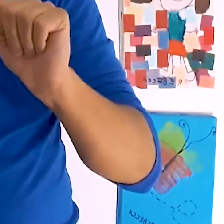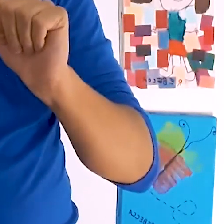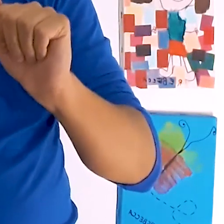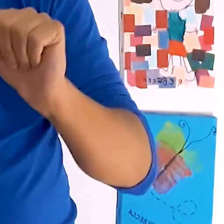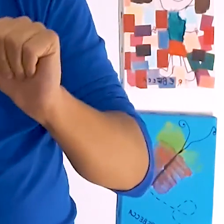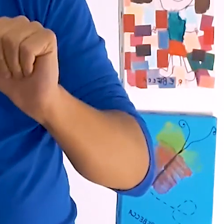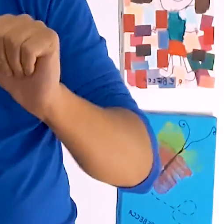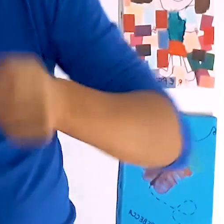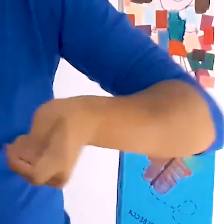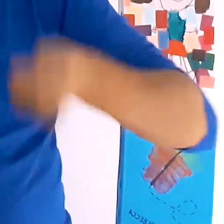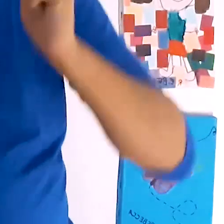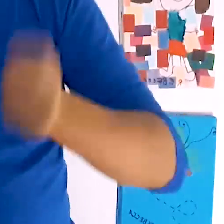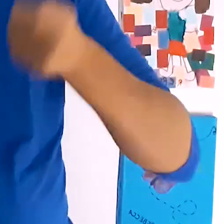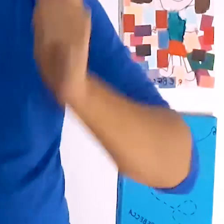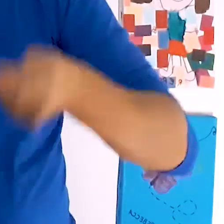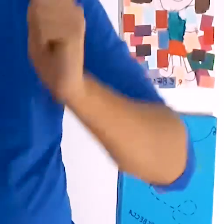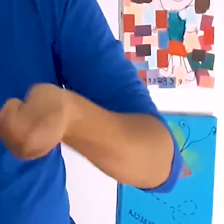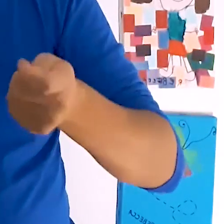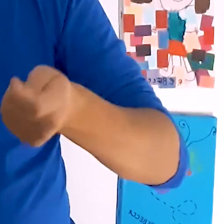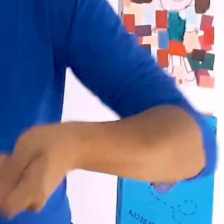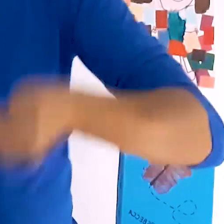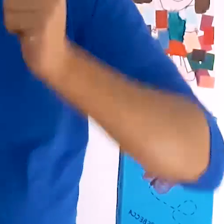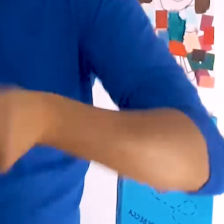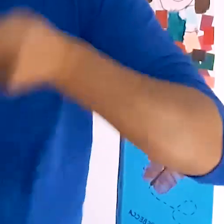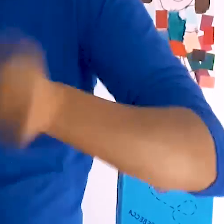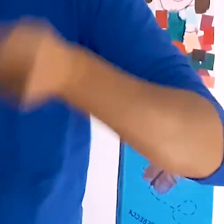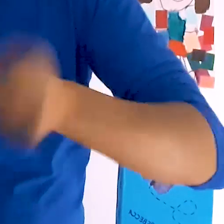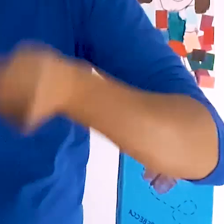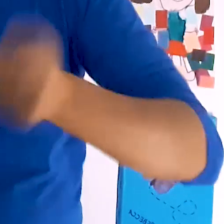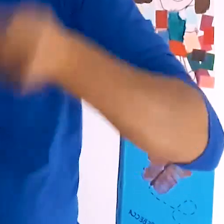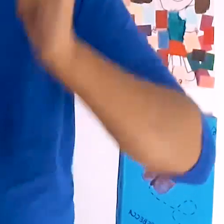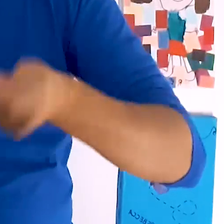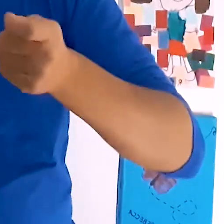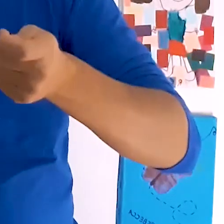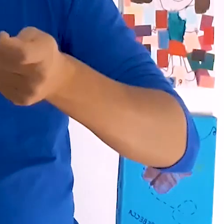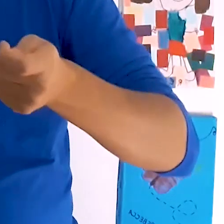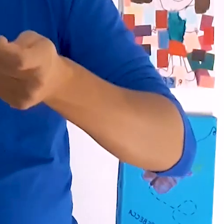Carroça. Sinal, carroça. Carroça.